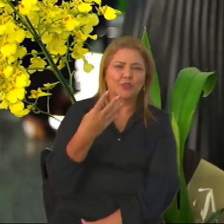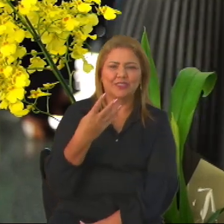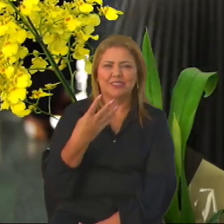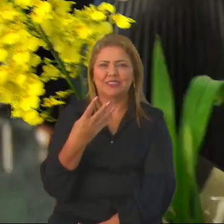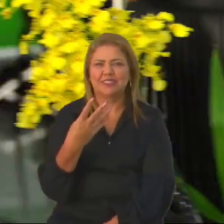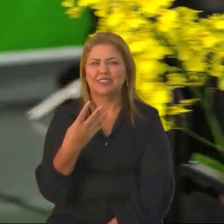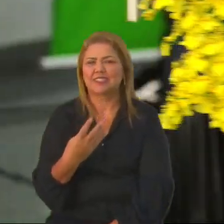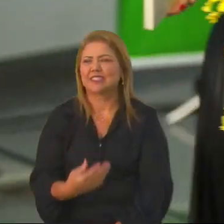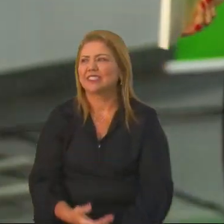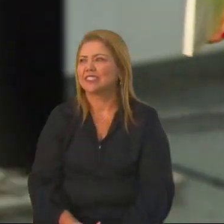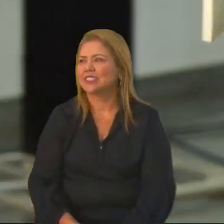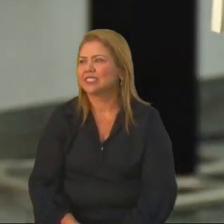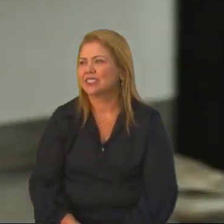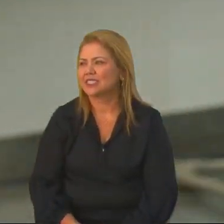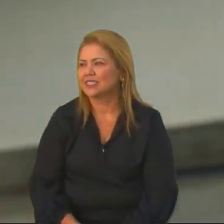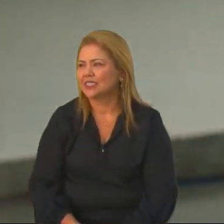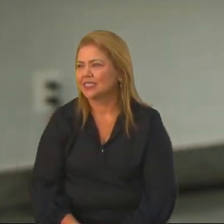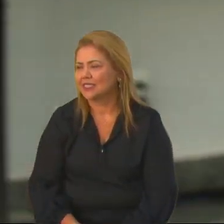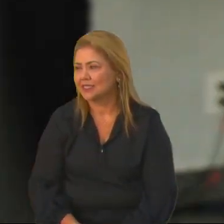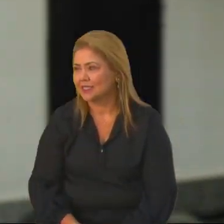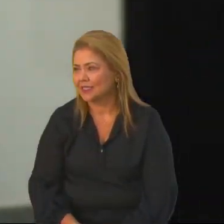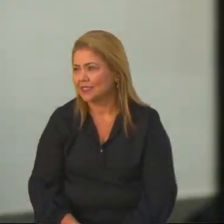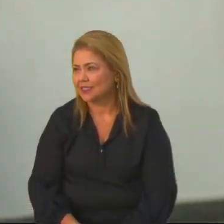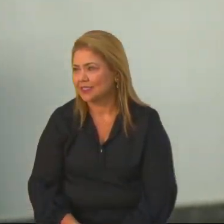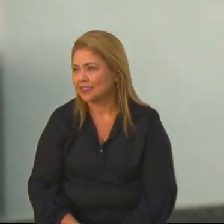14. Vamos lá.